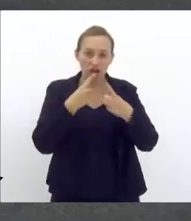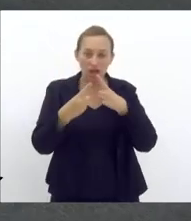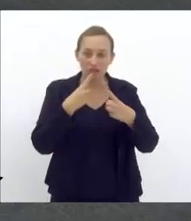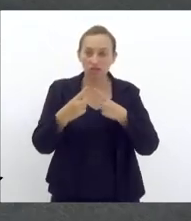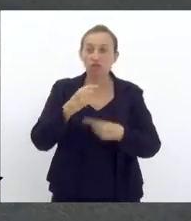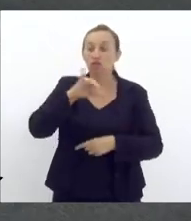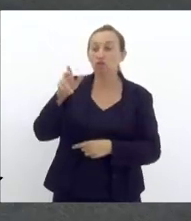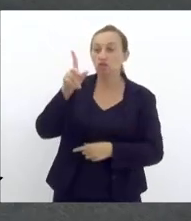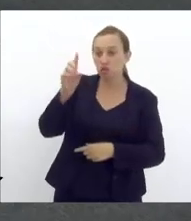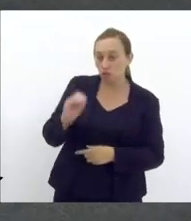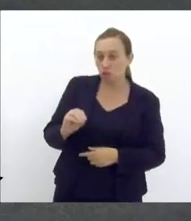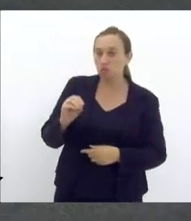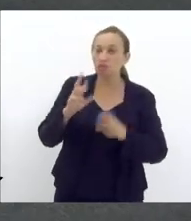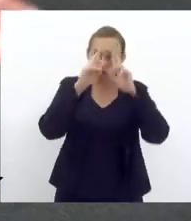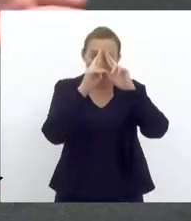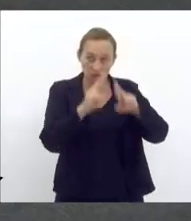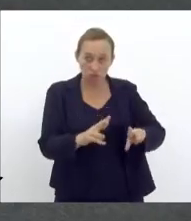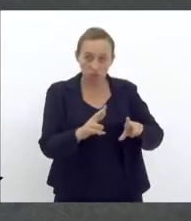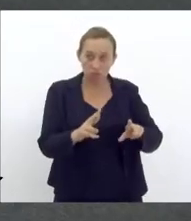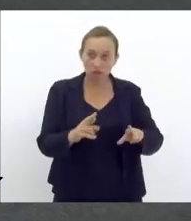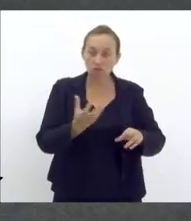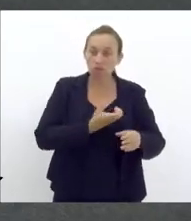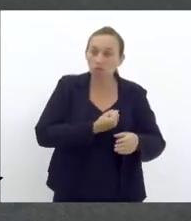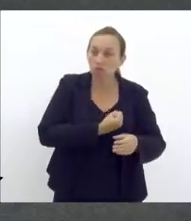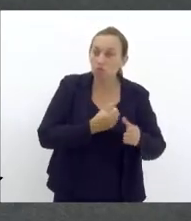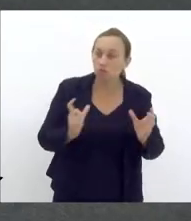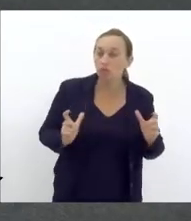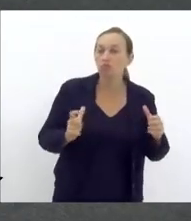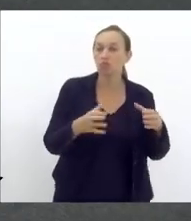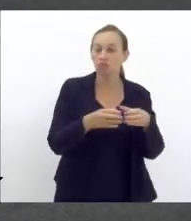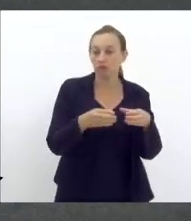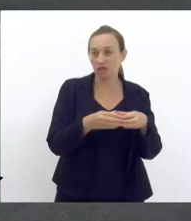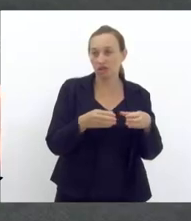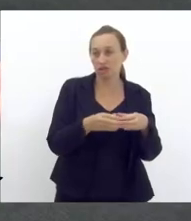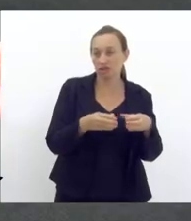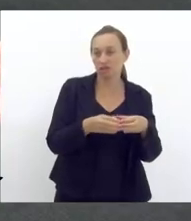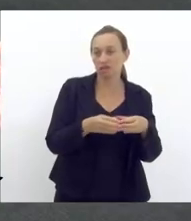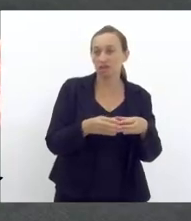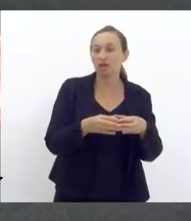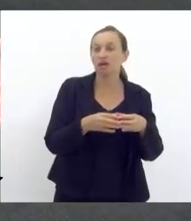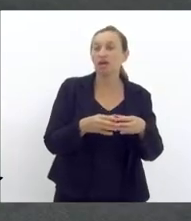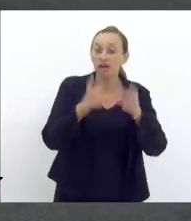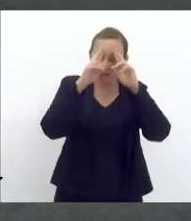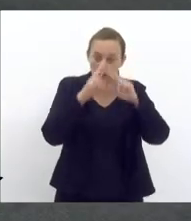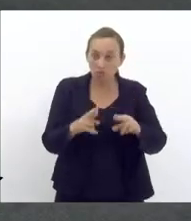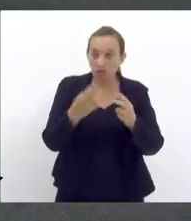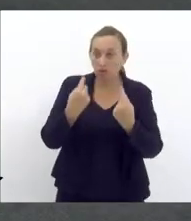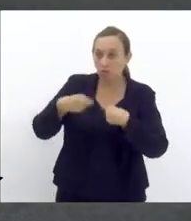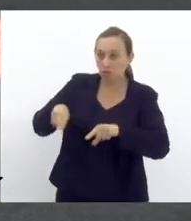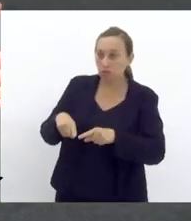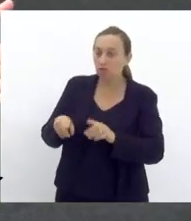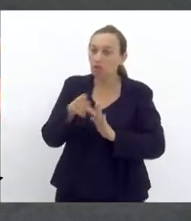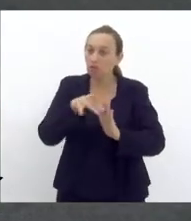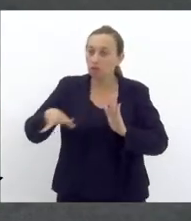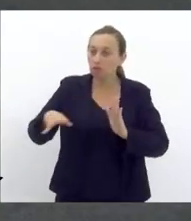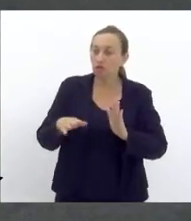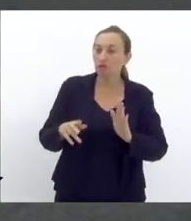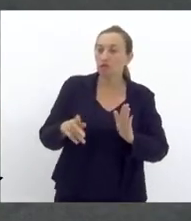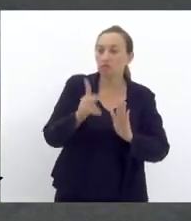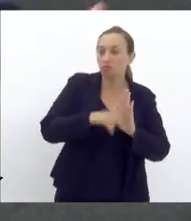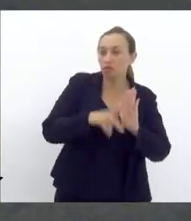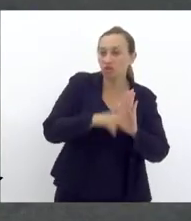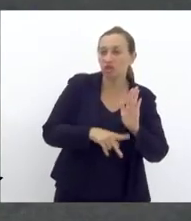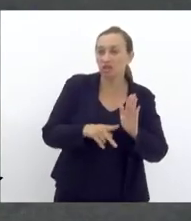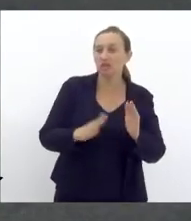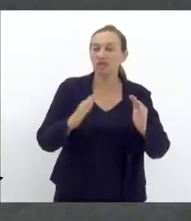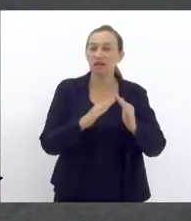Júlio Rocha que respeitem a minoria desse Parlamento que respeitem a oposição a gente protocola projeto nessa casa não é nem